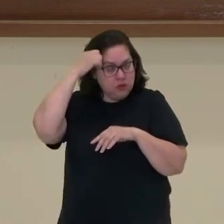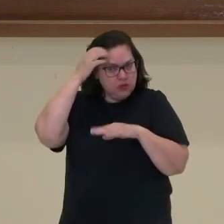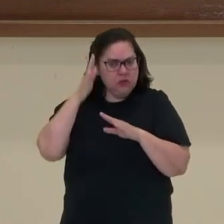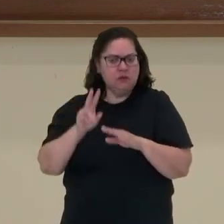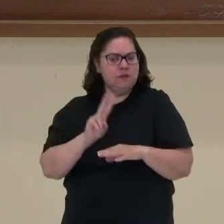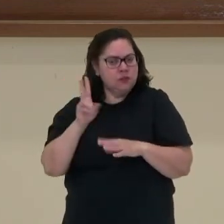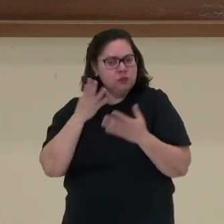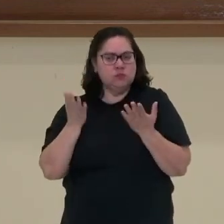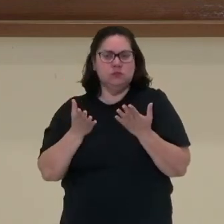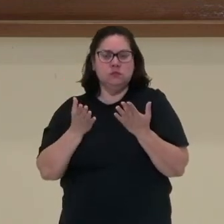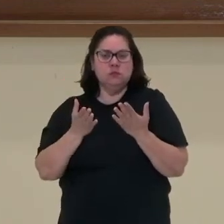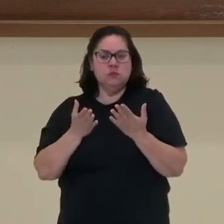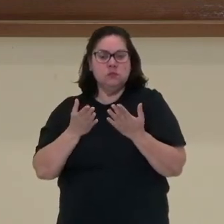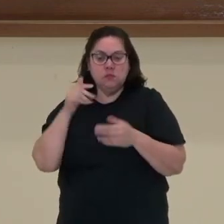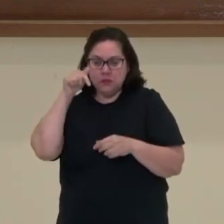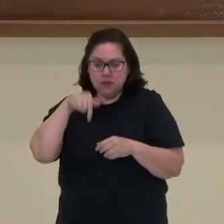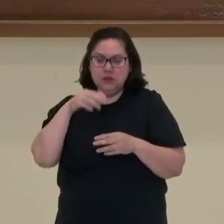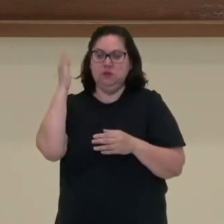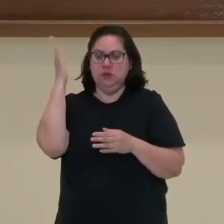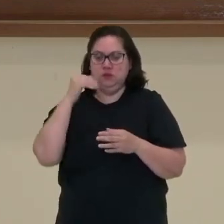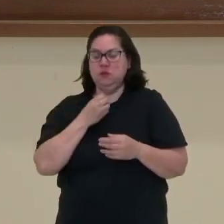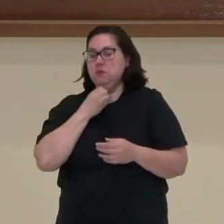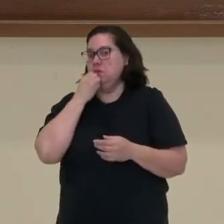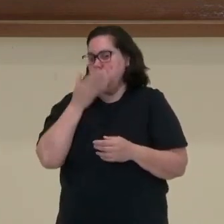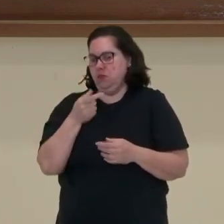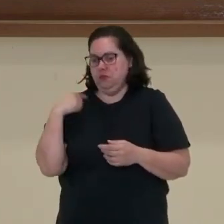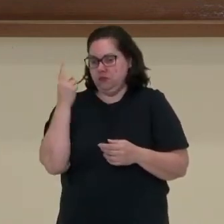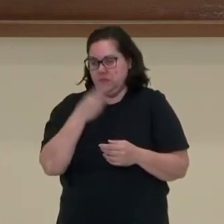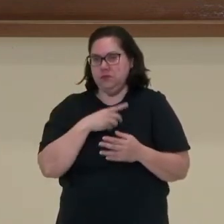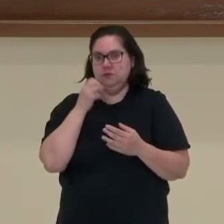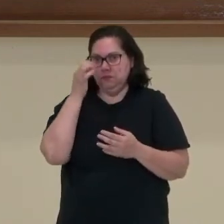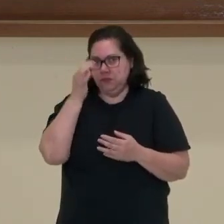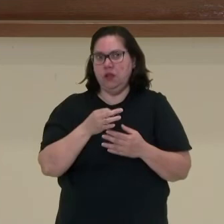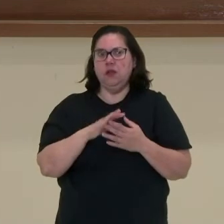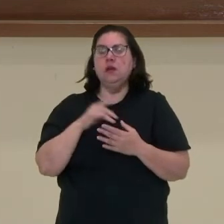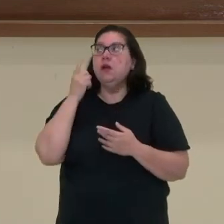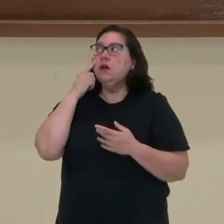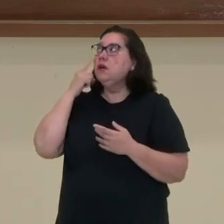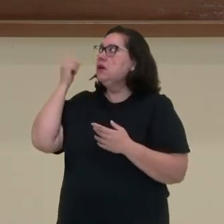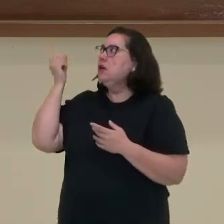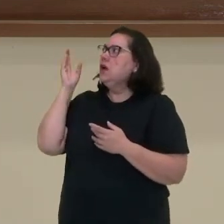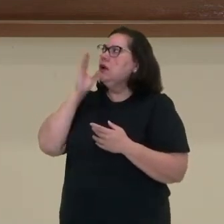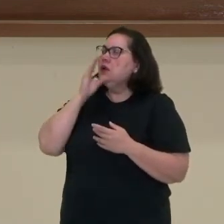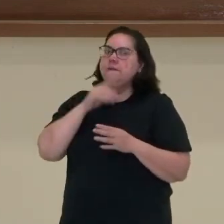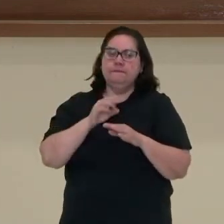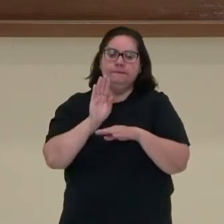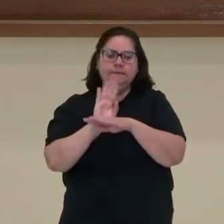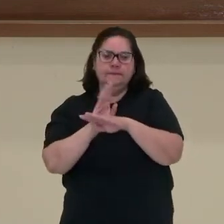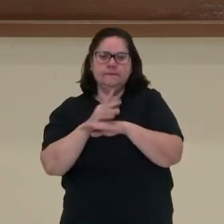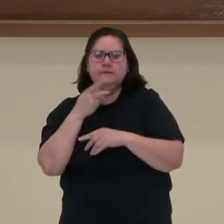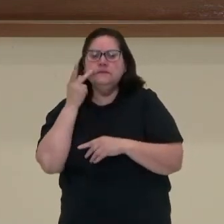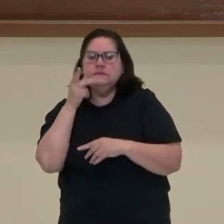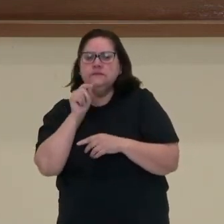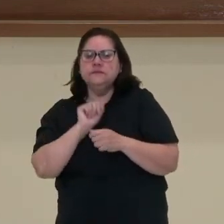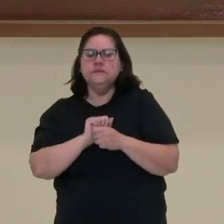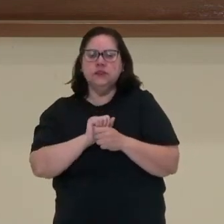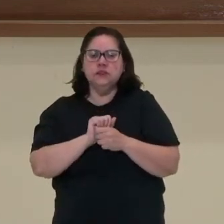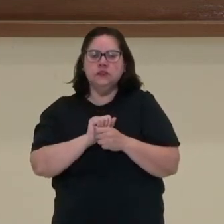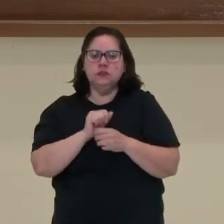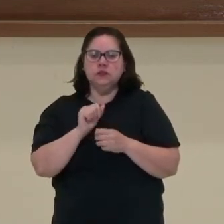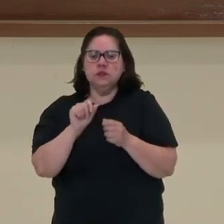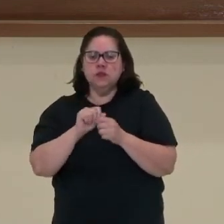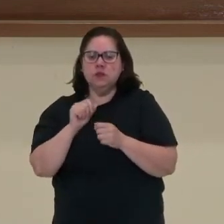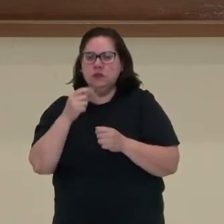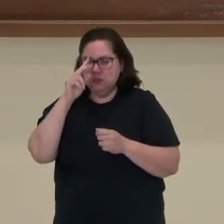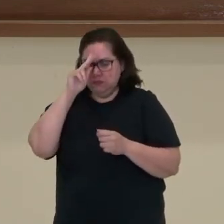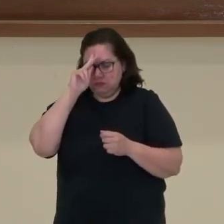valorize a tua pele morena, porque isso é Brasil. Isso é coisa boa de nós, certo? Vamos ver rapidinho, pessoal, um vídeo só para vocês fazer uma